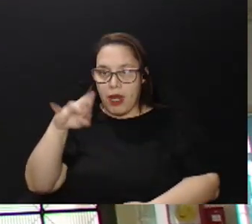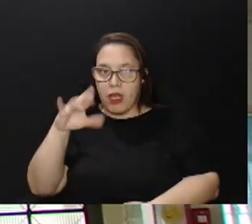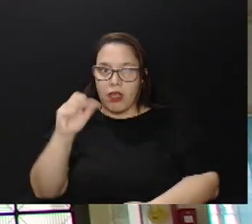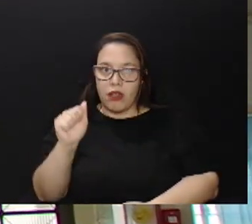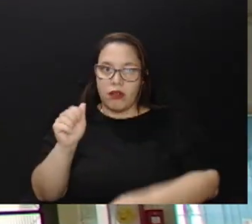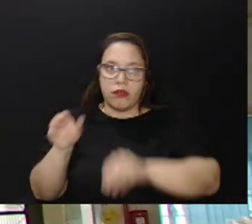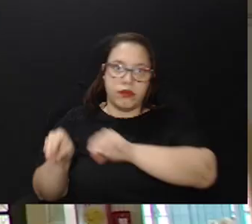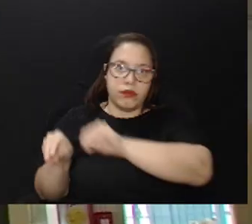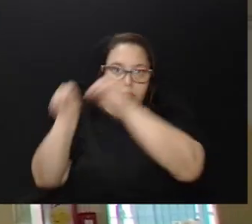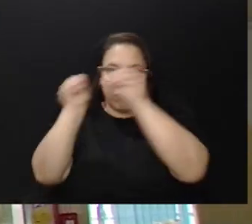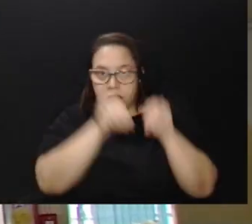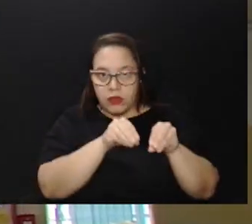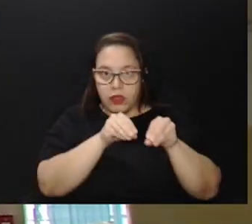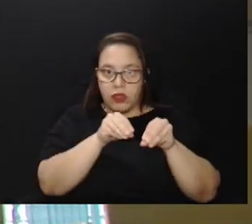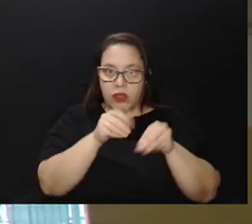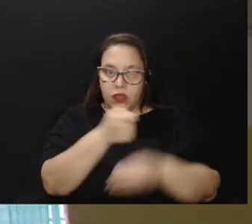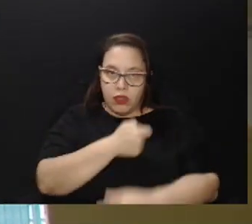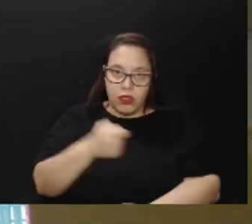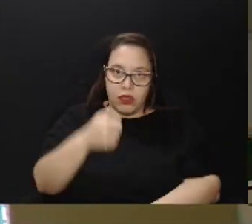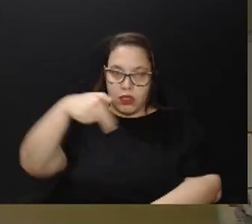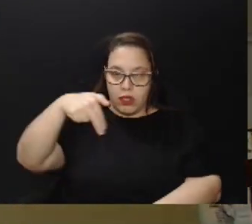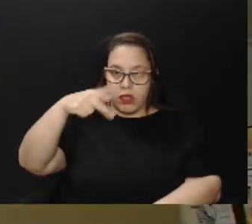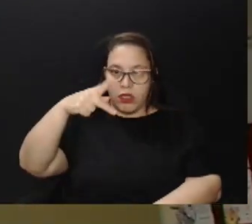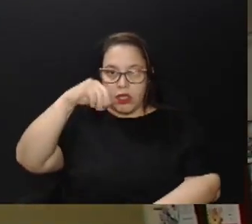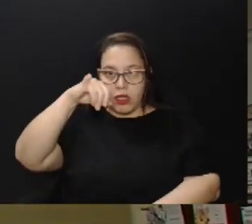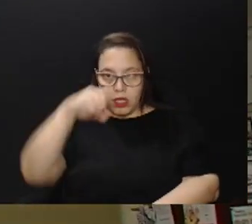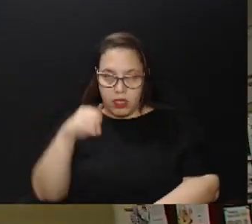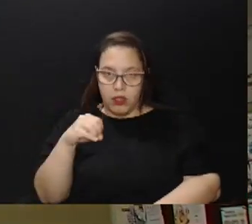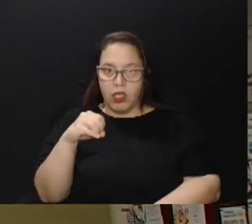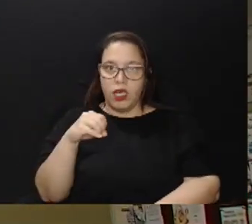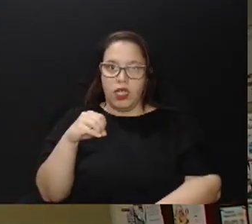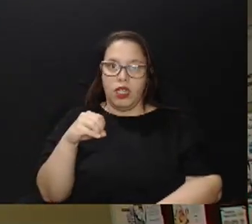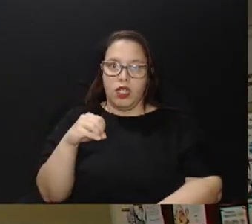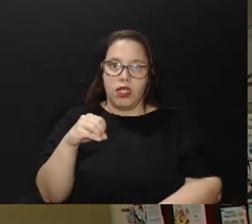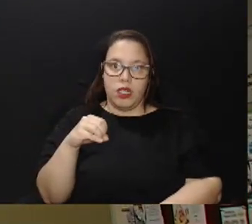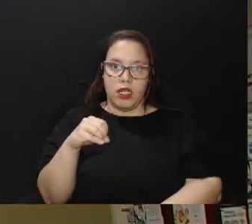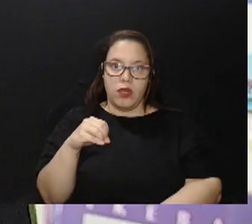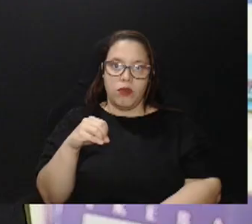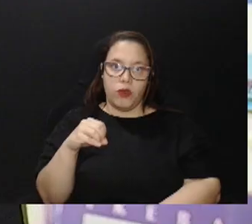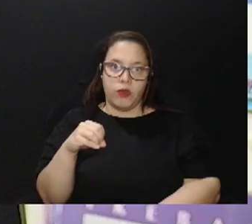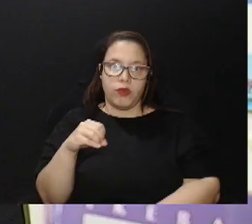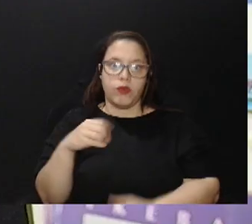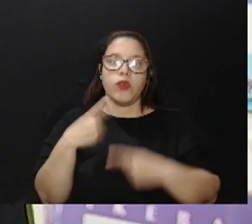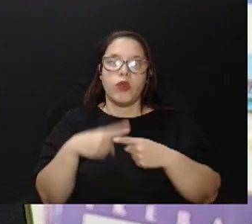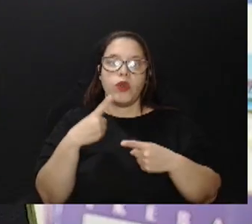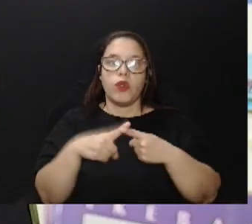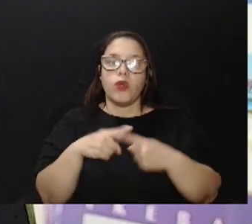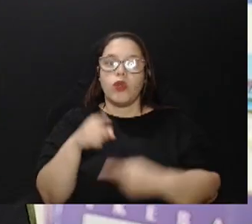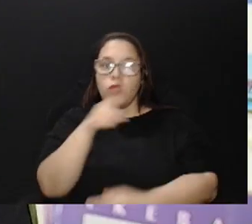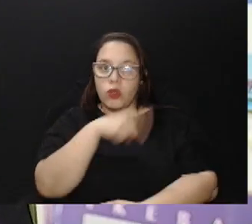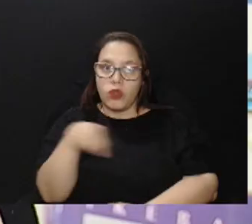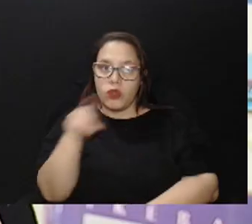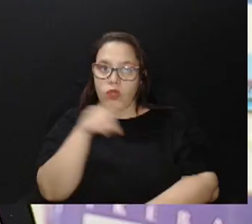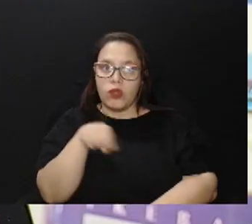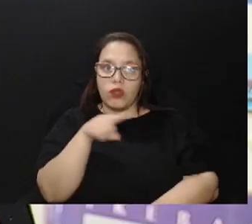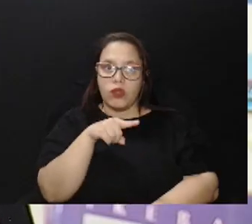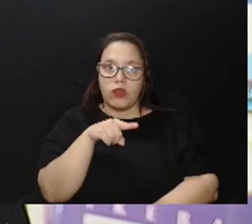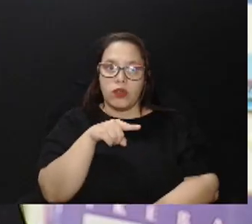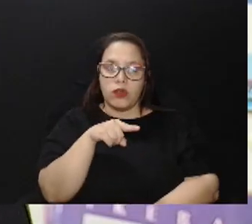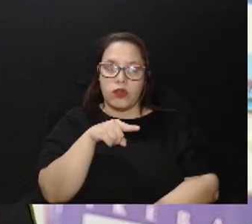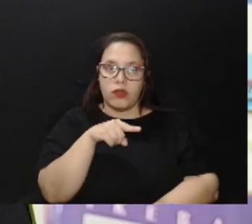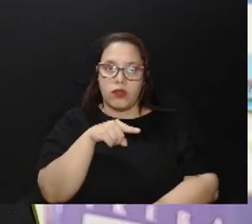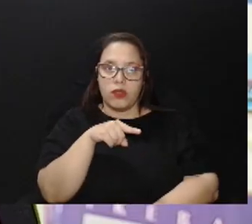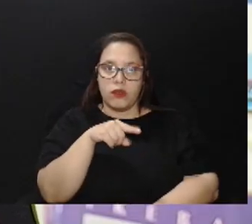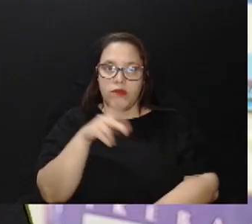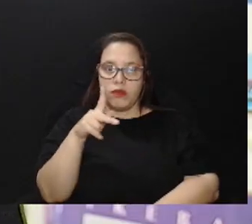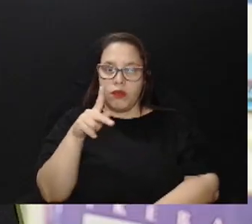sócios do Nipo, são ainda, porque tem os dele na comunidade Pedra Branca, é um